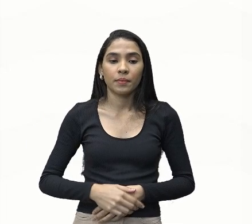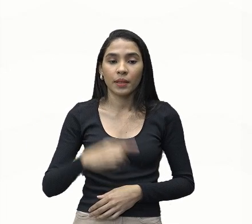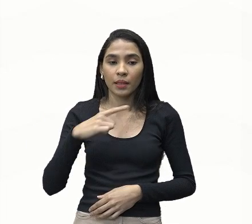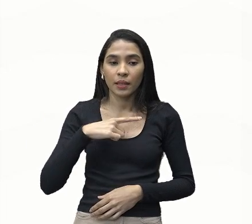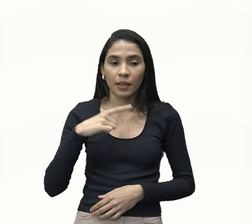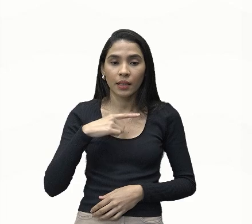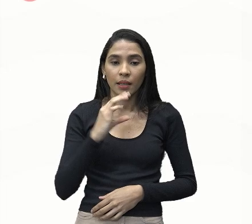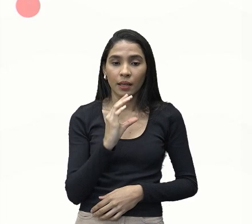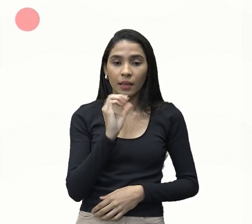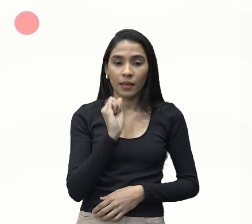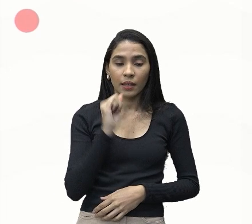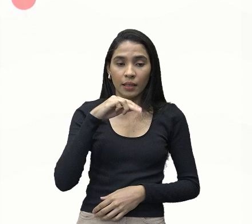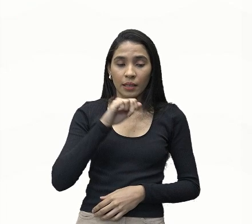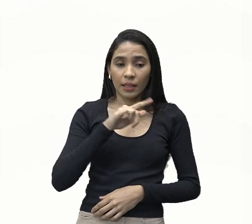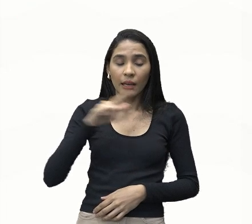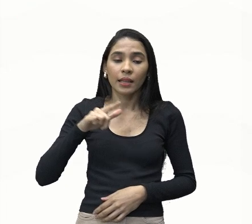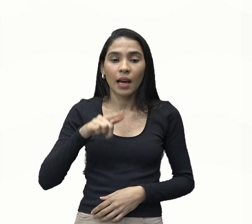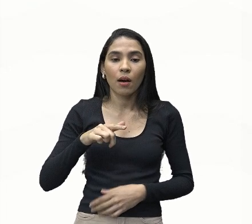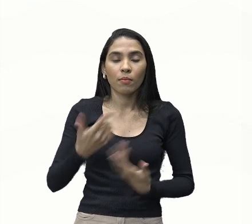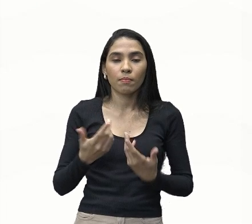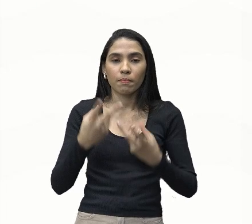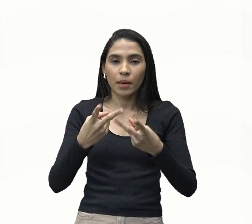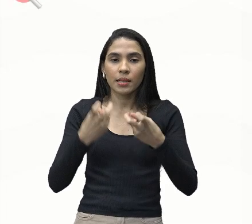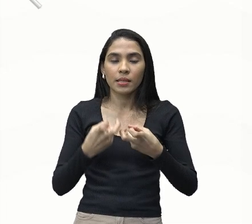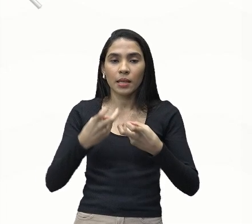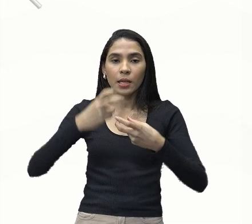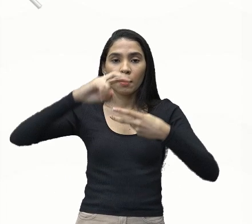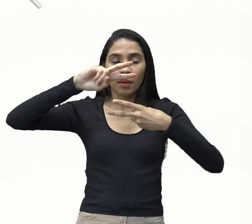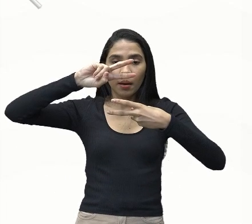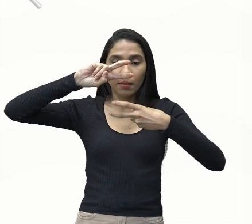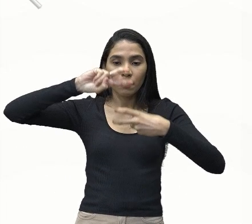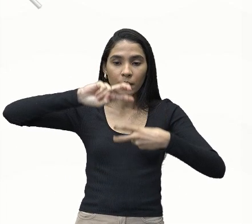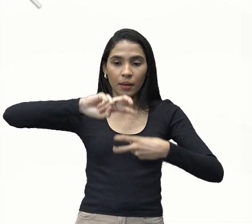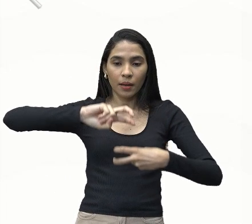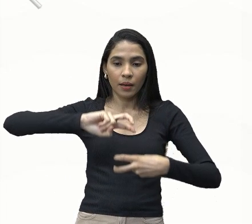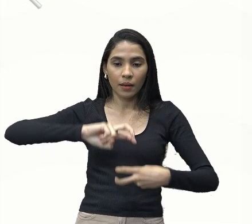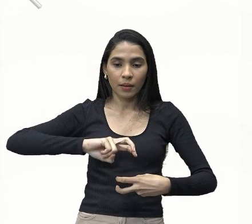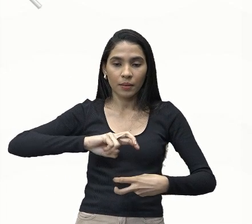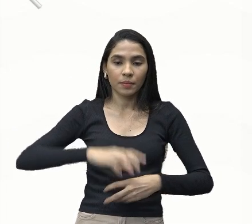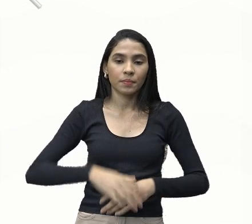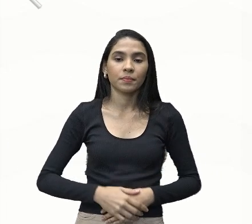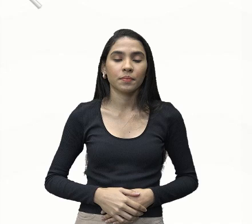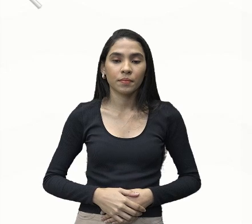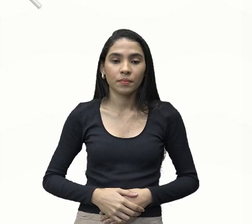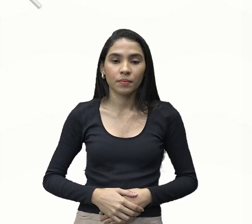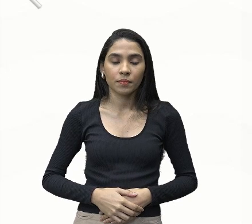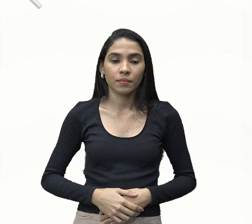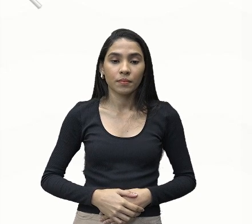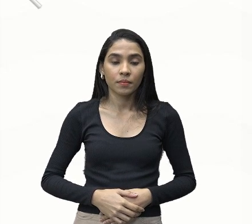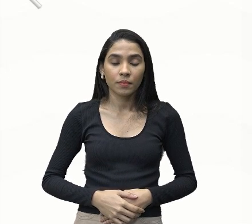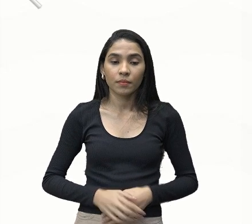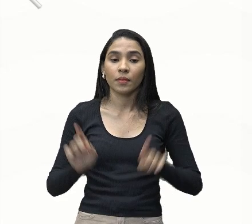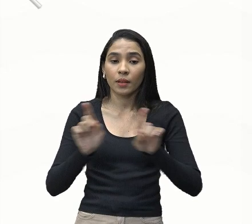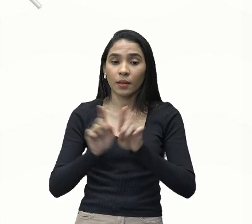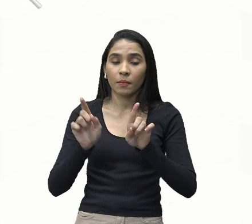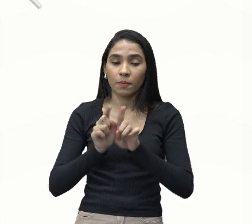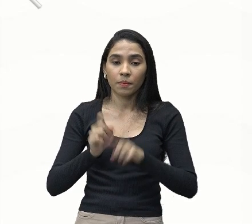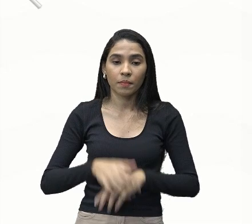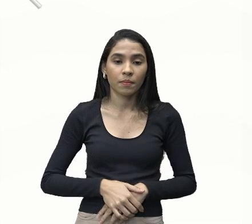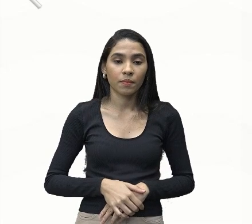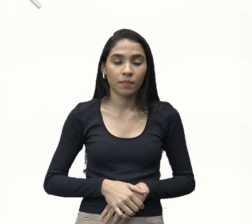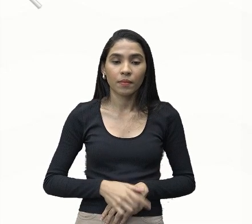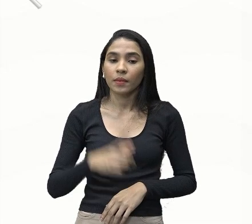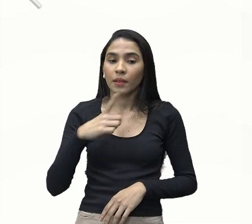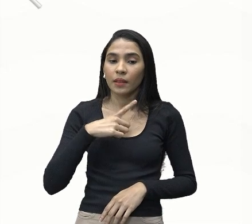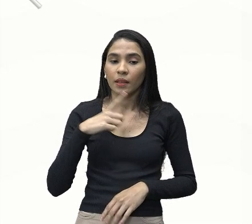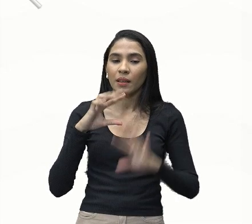descer aqui nessa direção, como a gente observou na imagem anterior. Além disso, nessa região, a gente tem